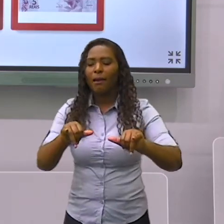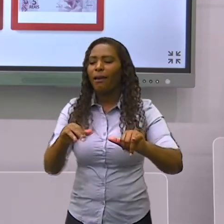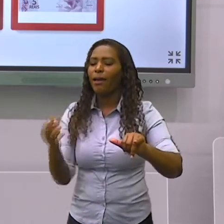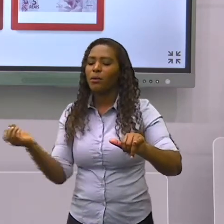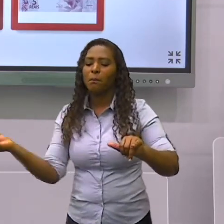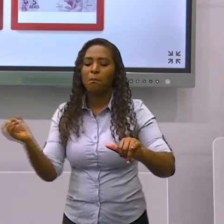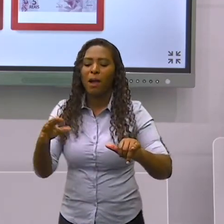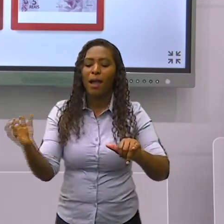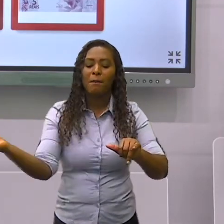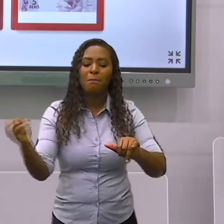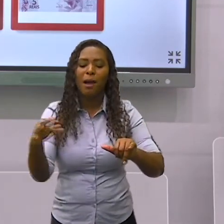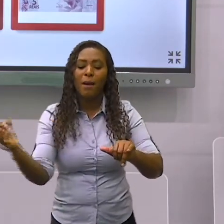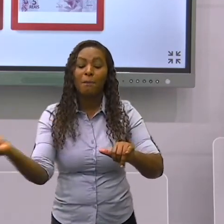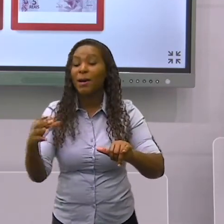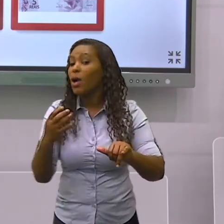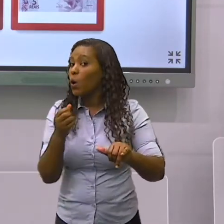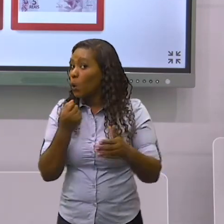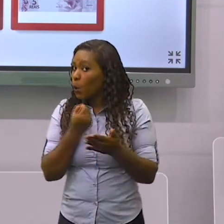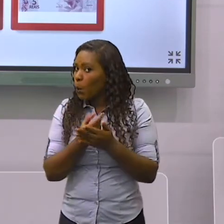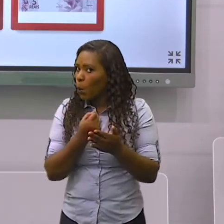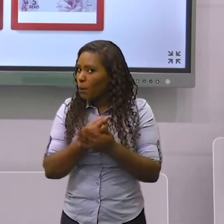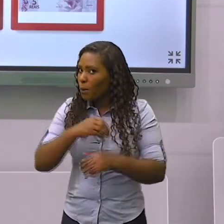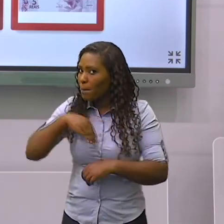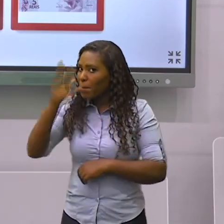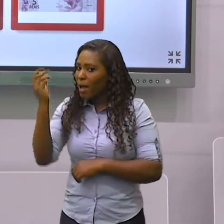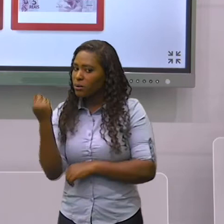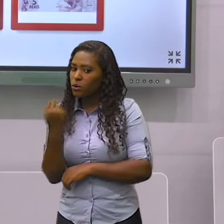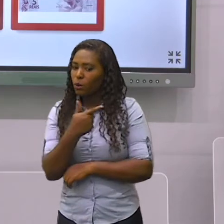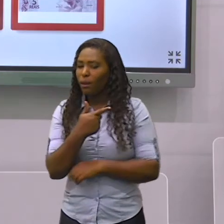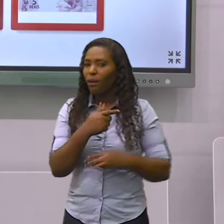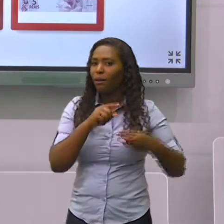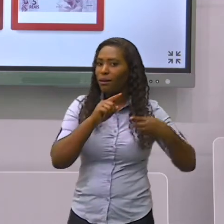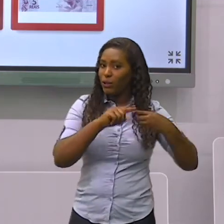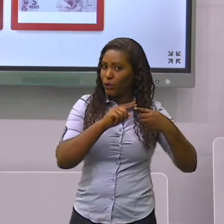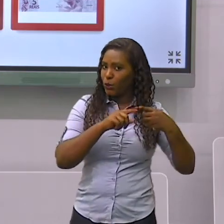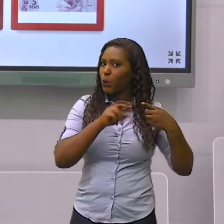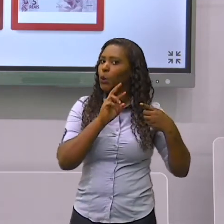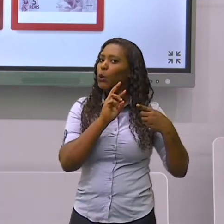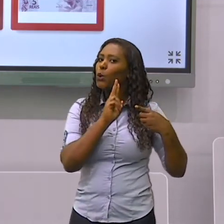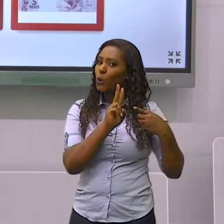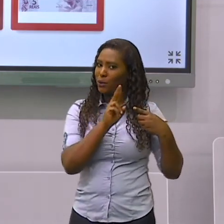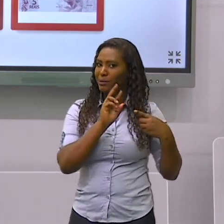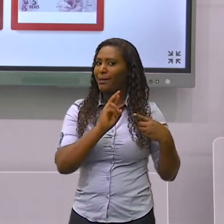loja e comprar um pouco mais do que com a nota de R$2? É a de